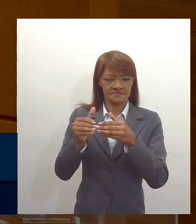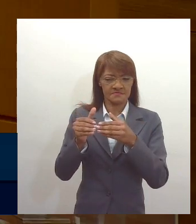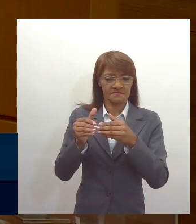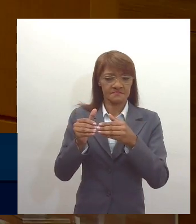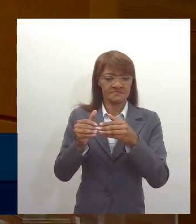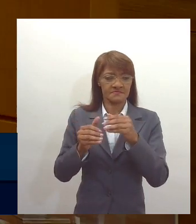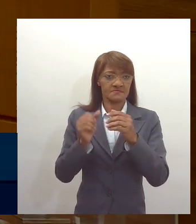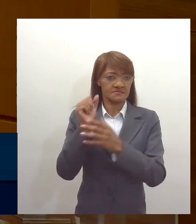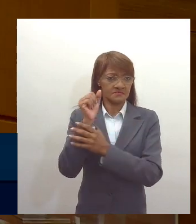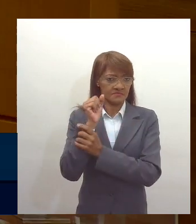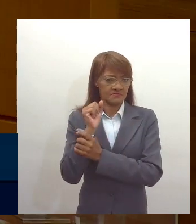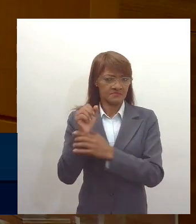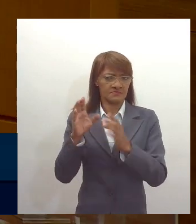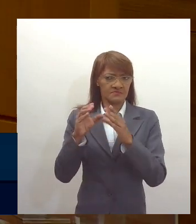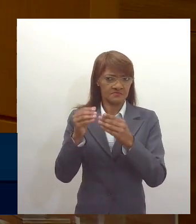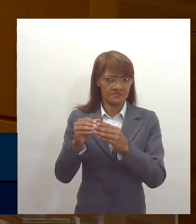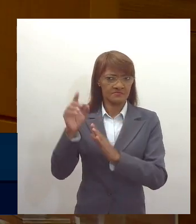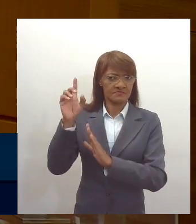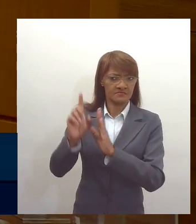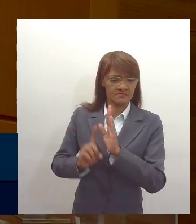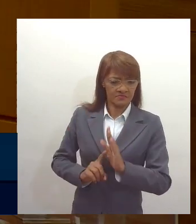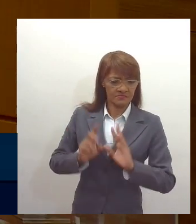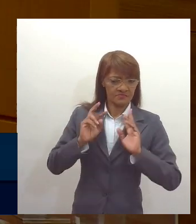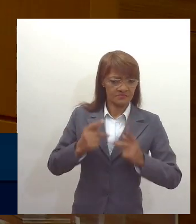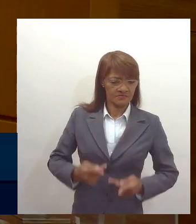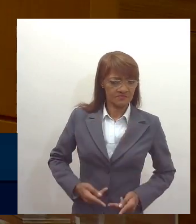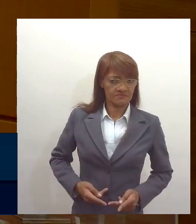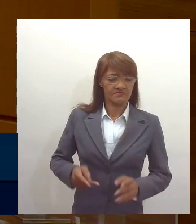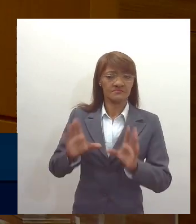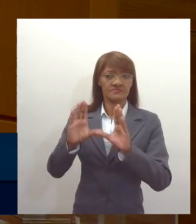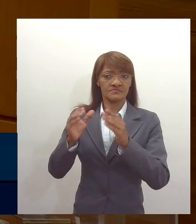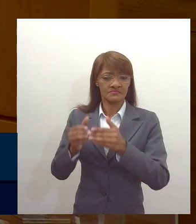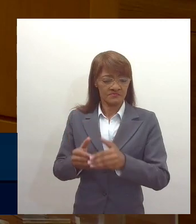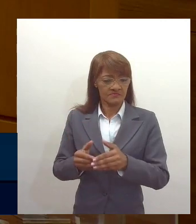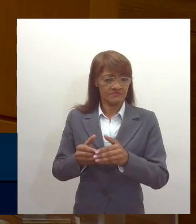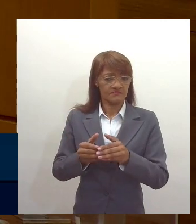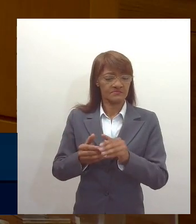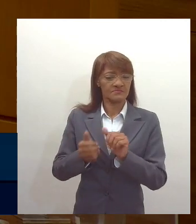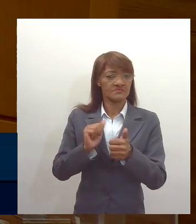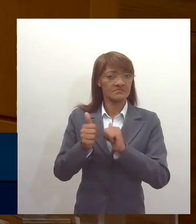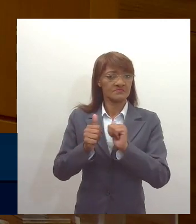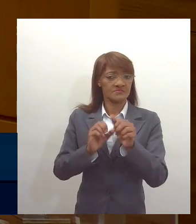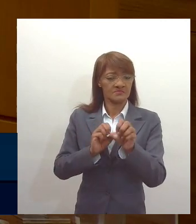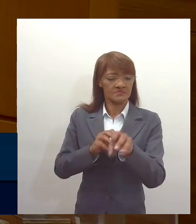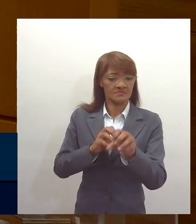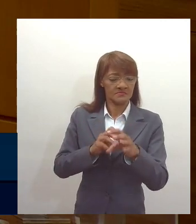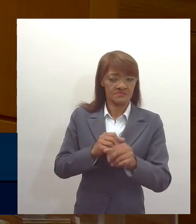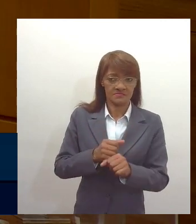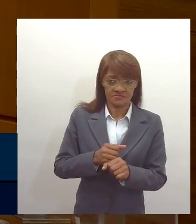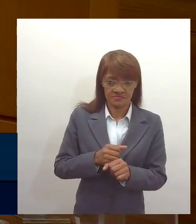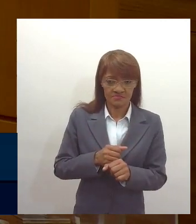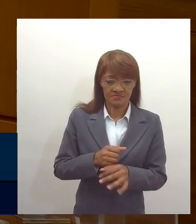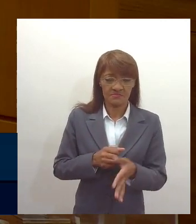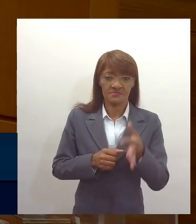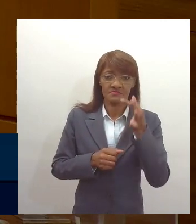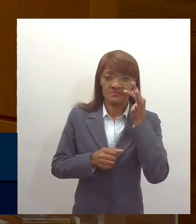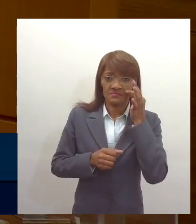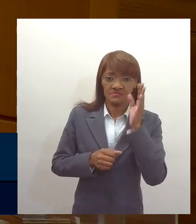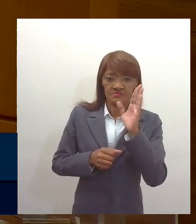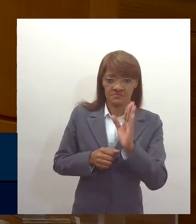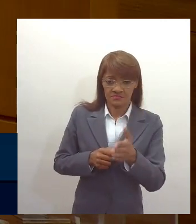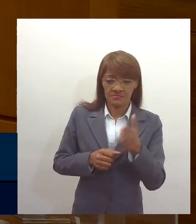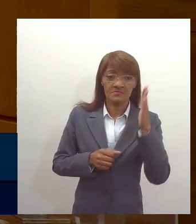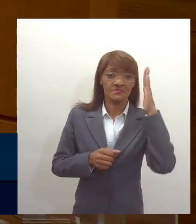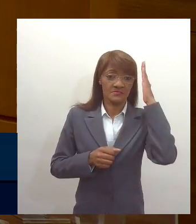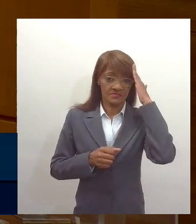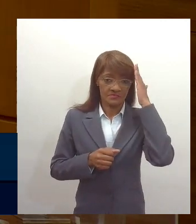de Desporto e Educação. Ouvimos, entendemos já mais ou menos o que é possível